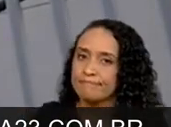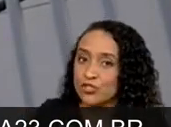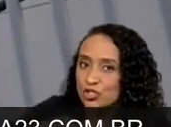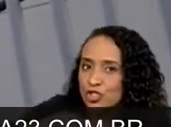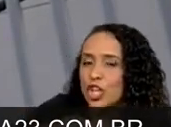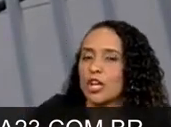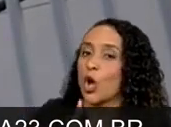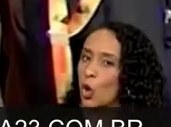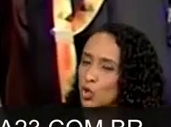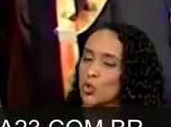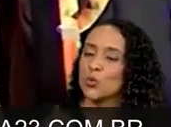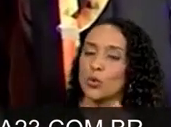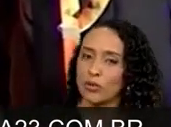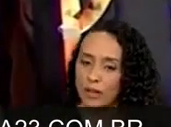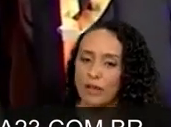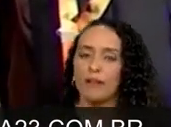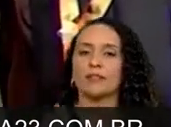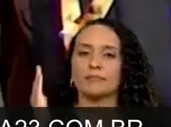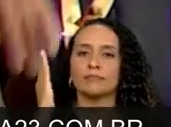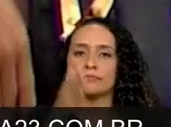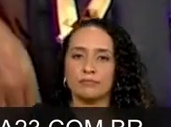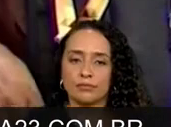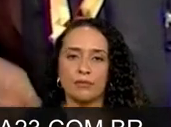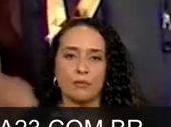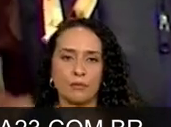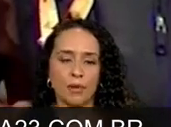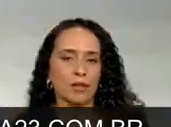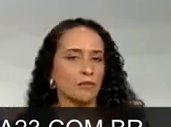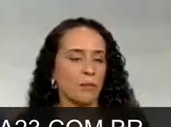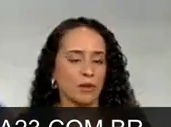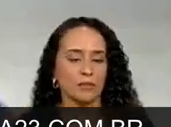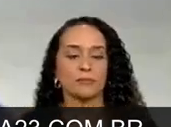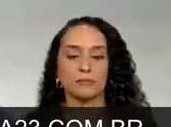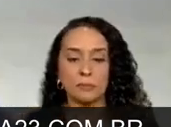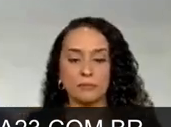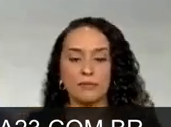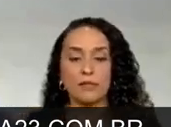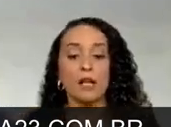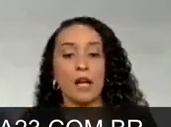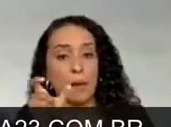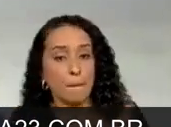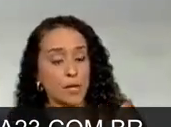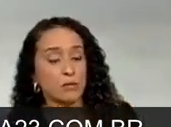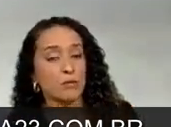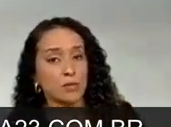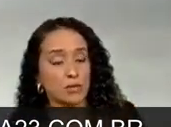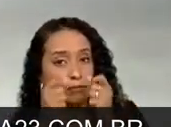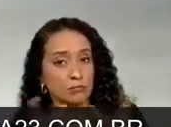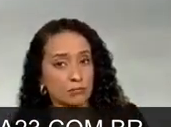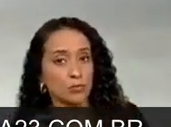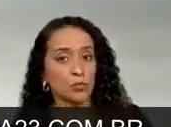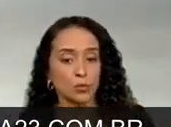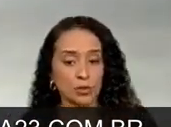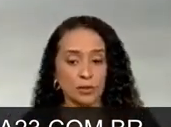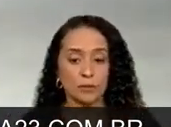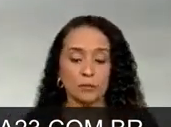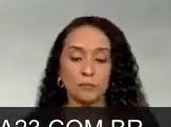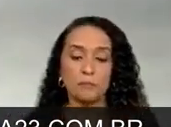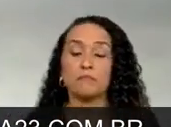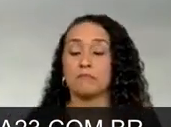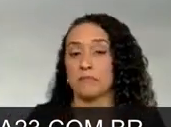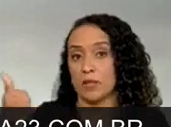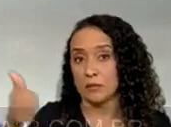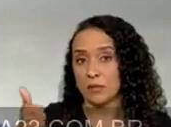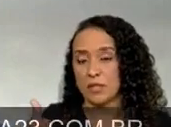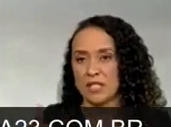dica continua valendo. Procure o médico mais próximo. E as pessoas devem ficar atentas para,